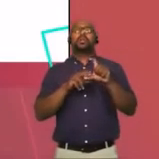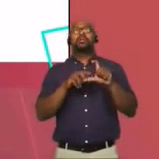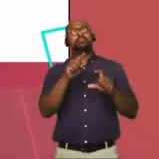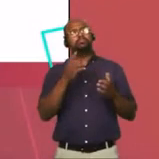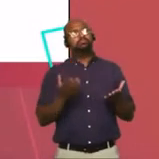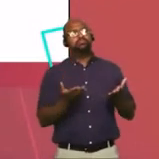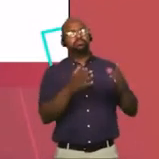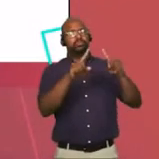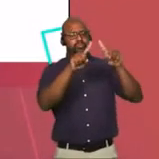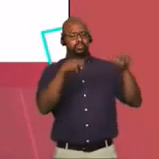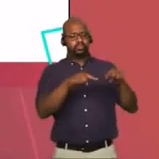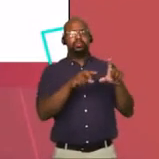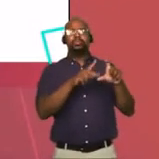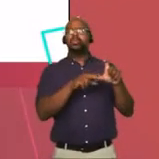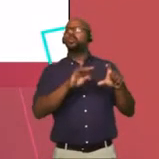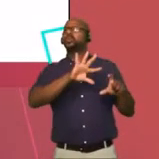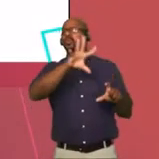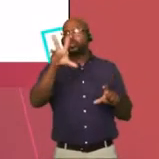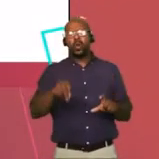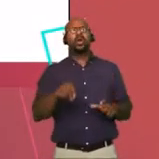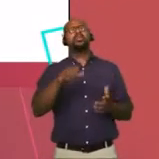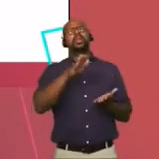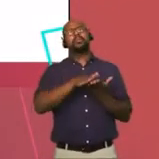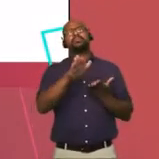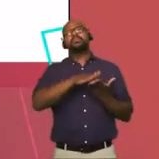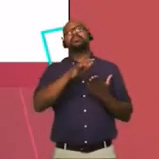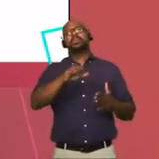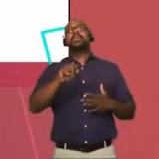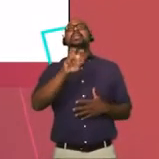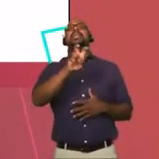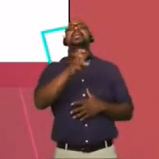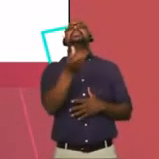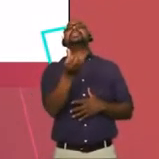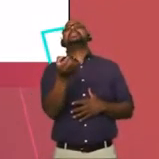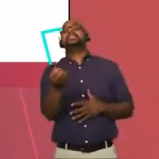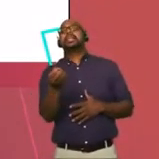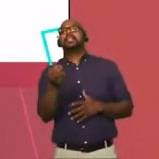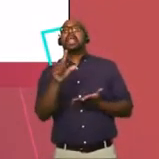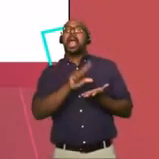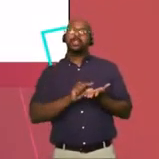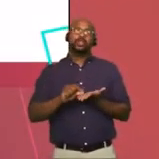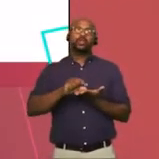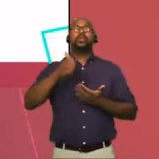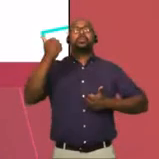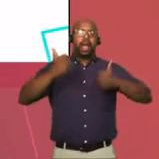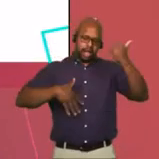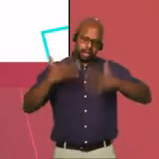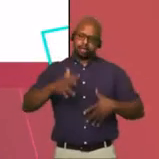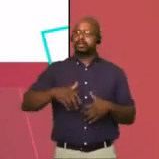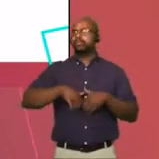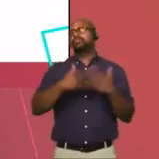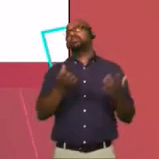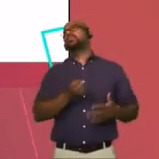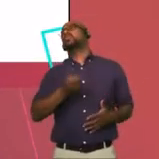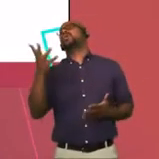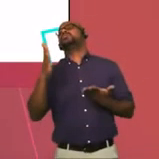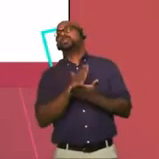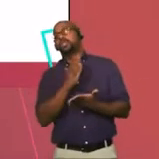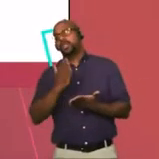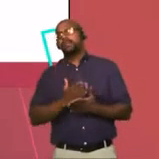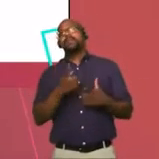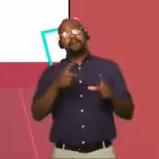que você tem acesso a todas as publicações aqueles 560 artigos aí que foi falar foram falados aí você quantos livros